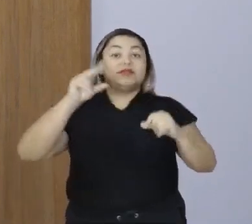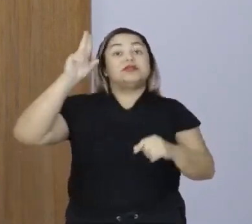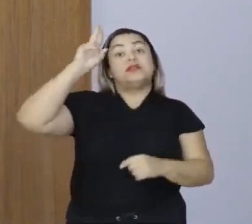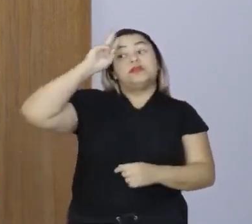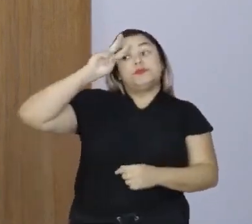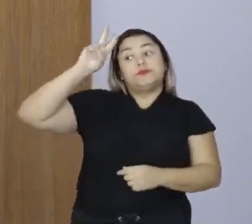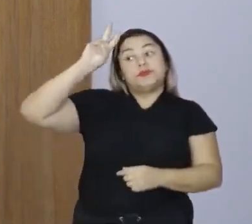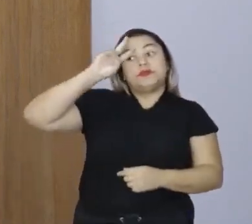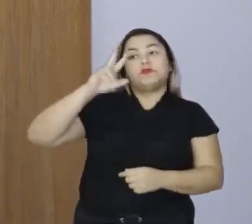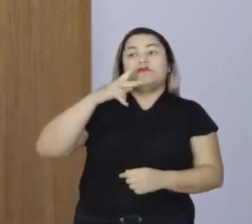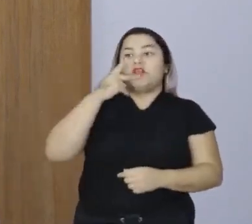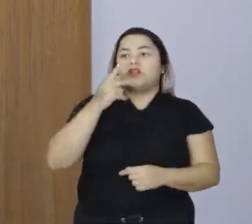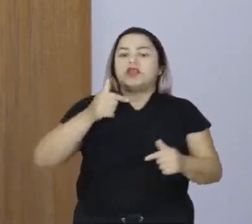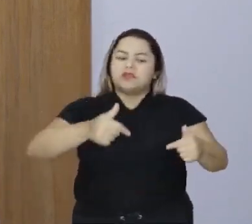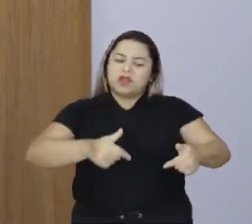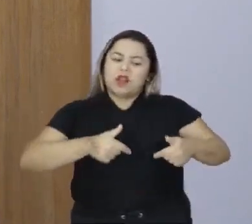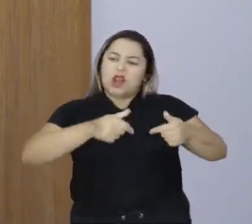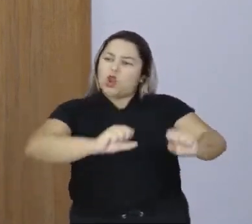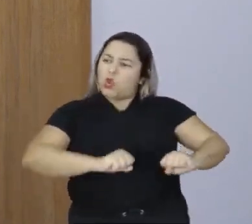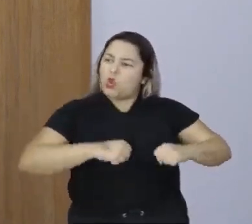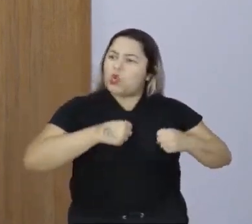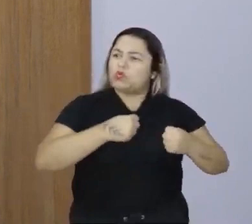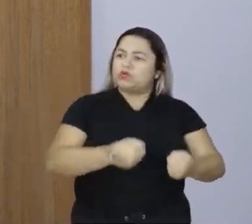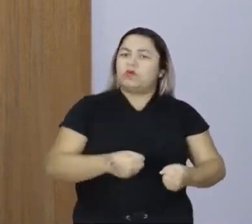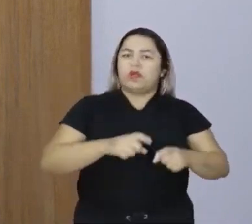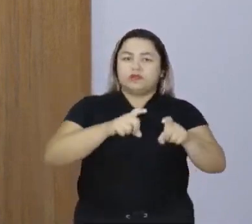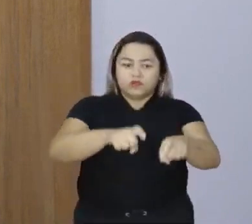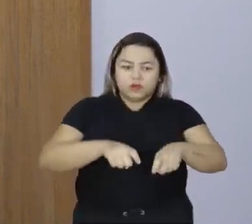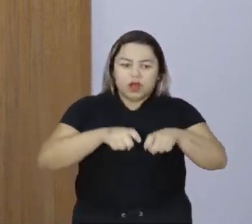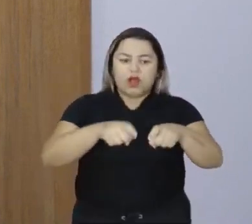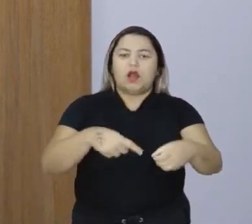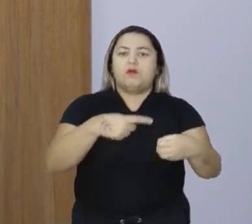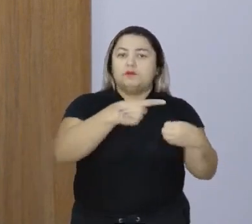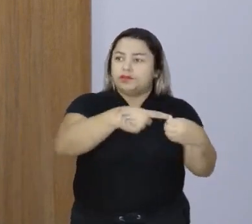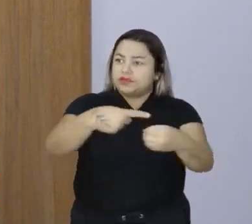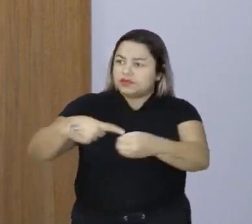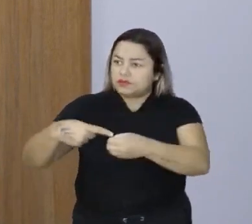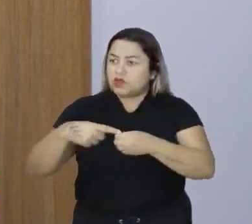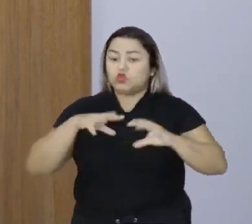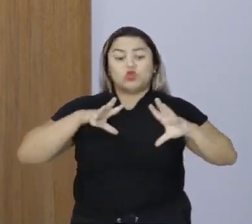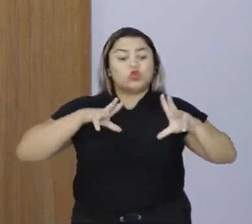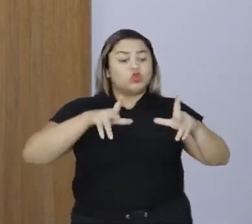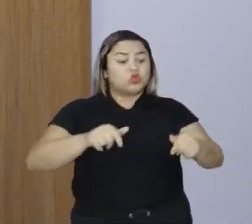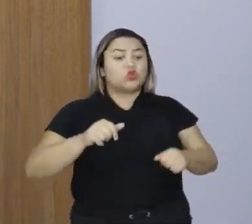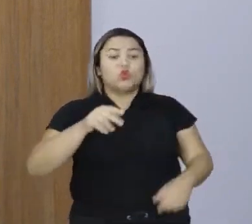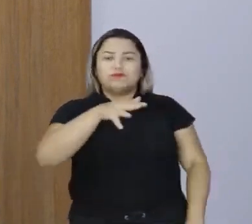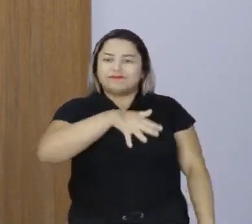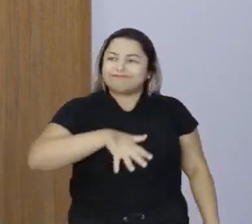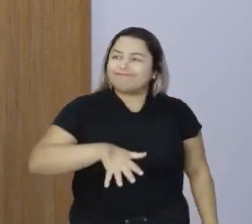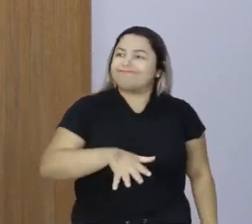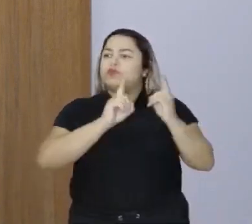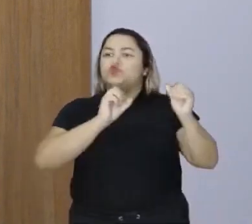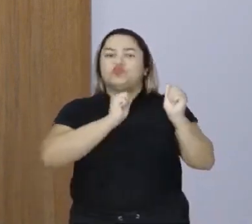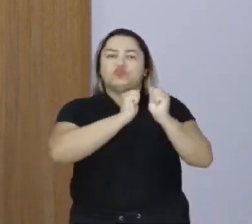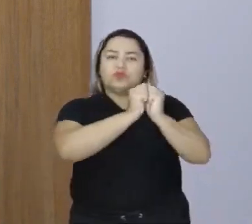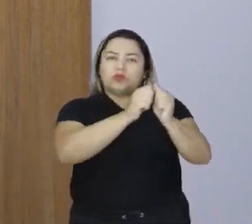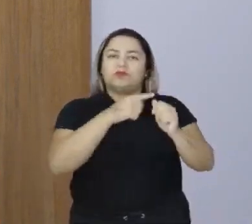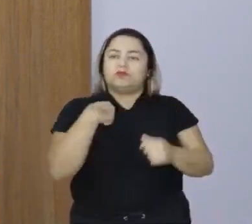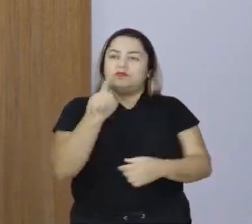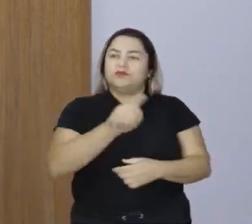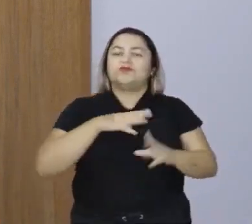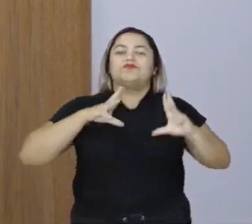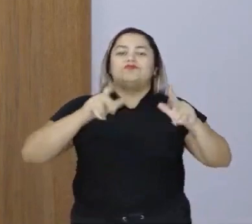lembrando e reforçando que essa luta é do campo e da cidade. Porque todos nós bebemos água, todos